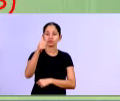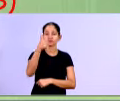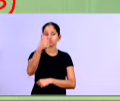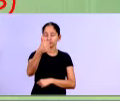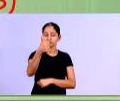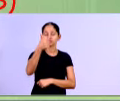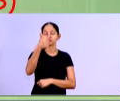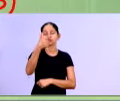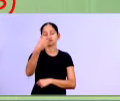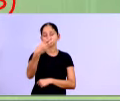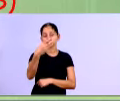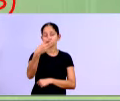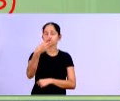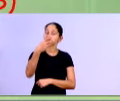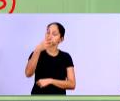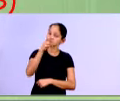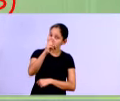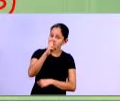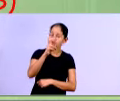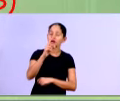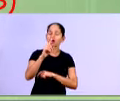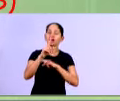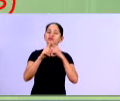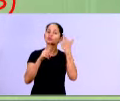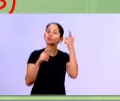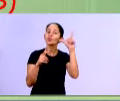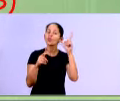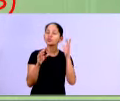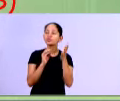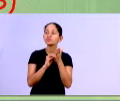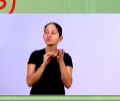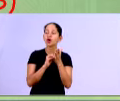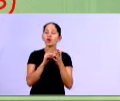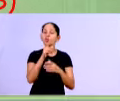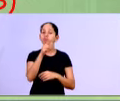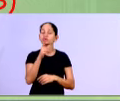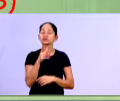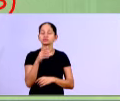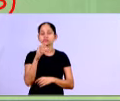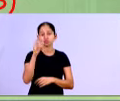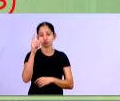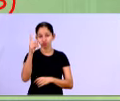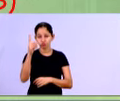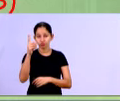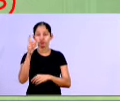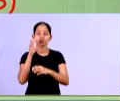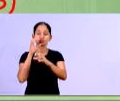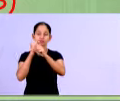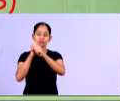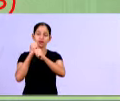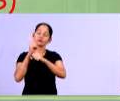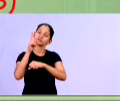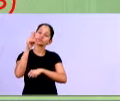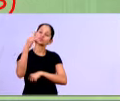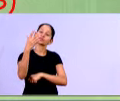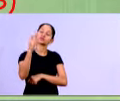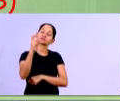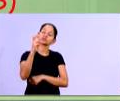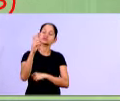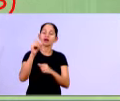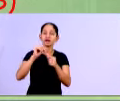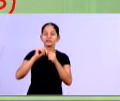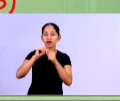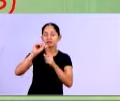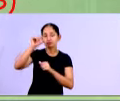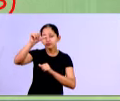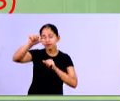1,135. E do outro lado aqui, o que vai sobrar? 1 mais 5i. O 1 passa para cá, subtrai.